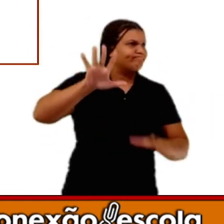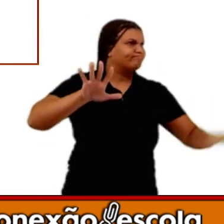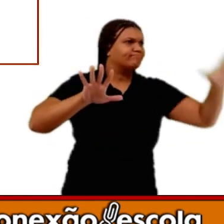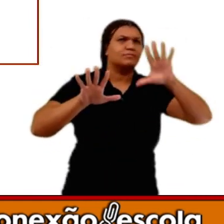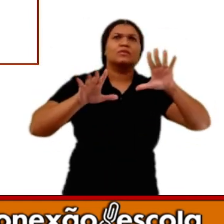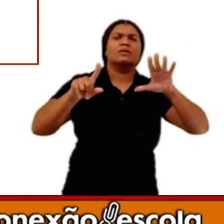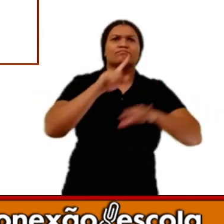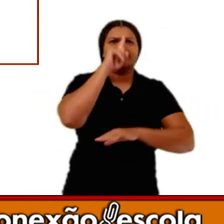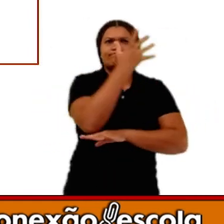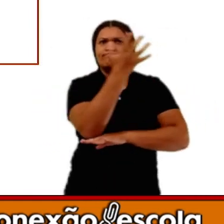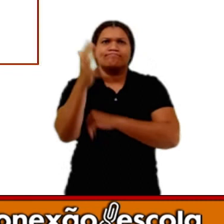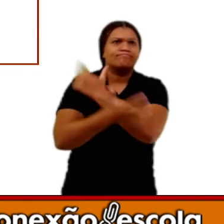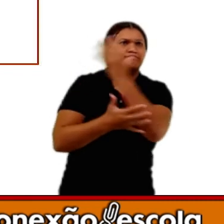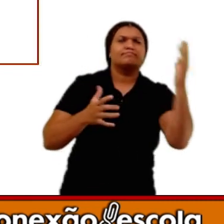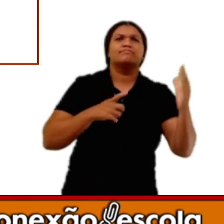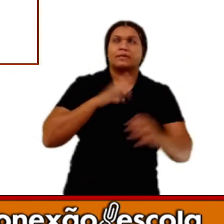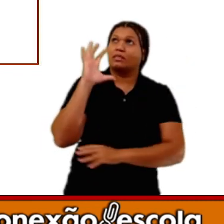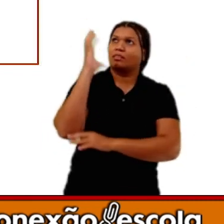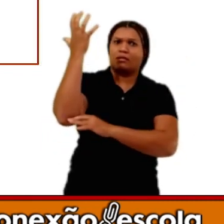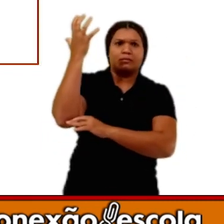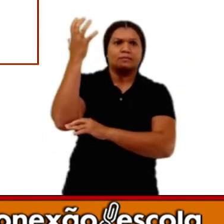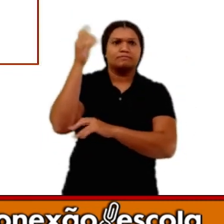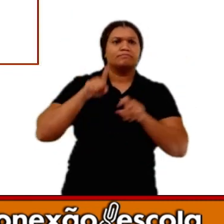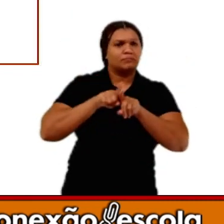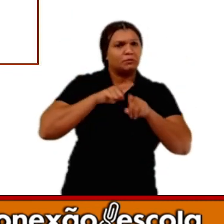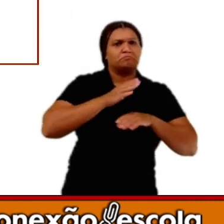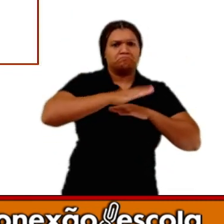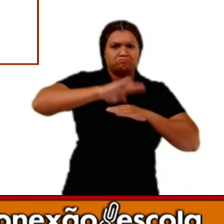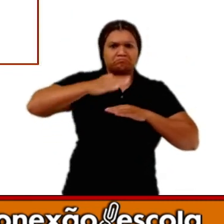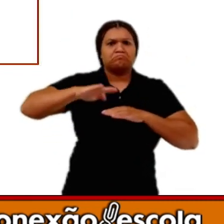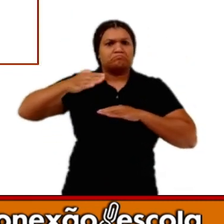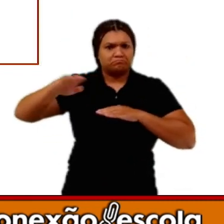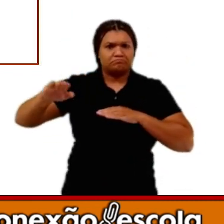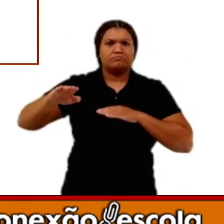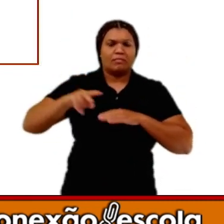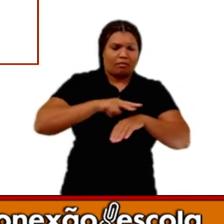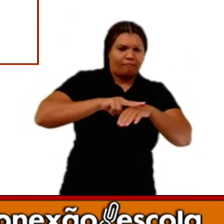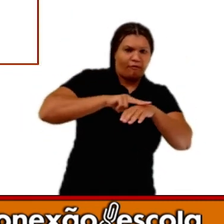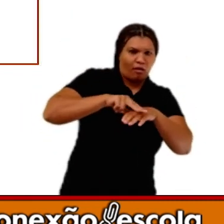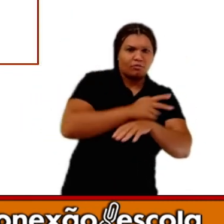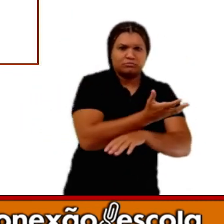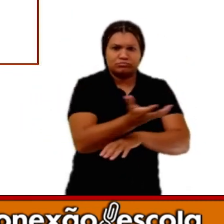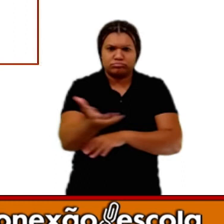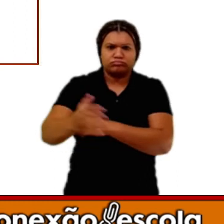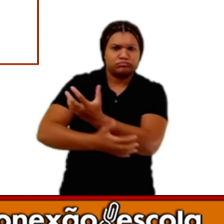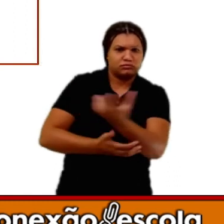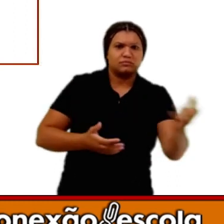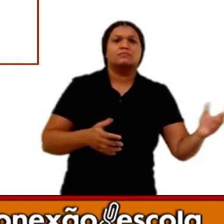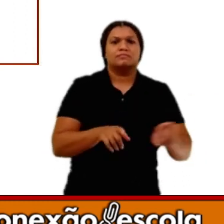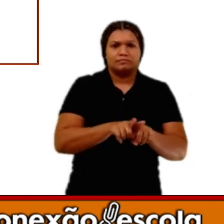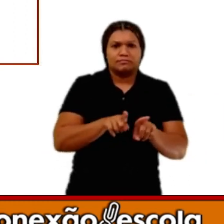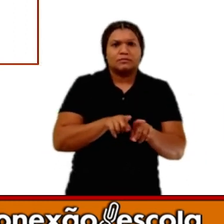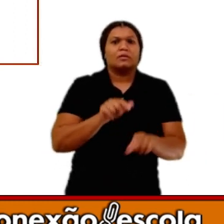pela relação entre o clima, o relevo, a vegetação, a fauna e